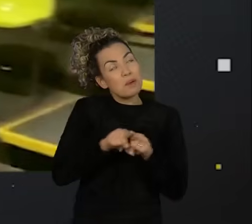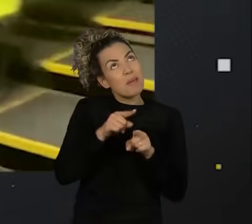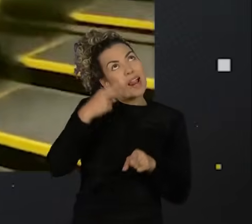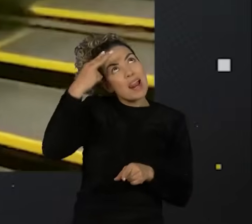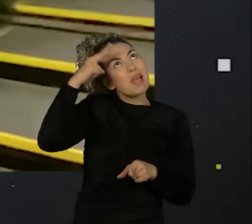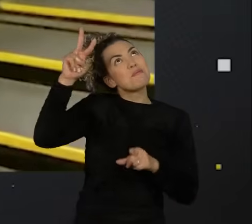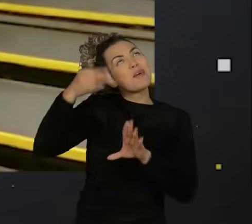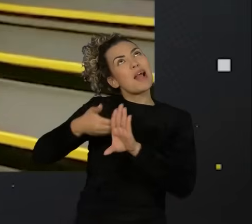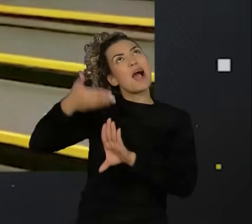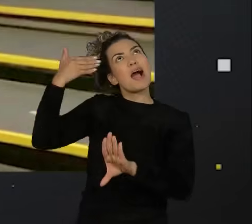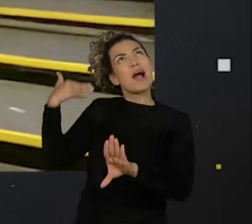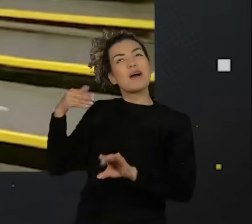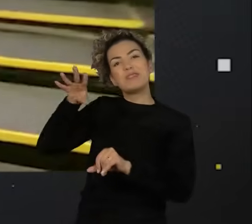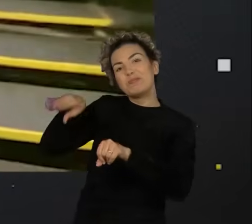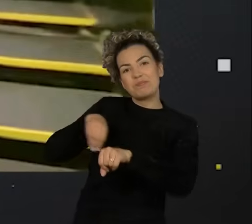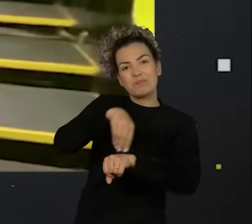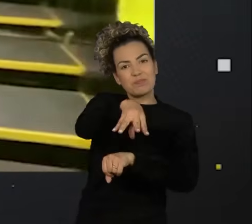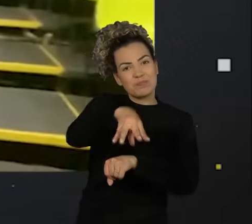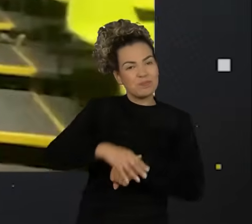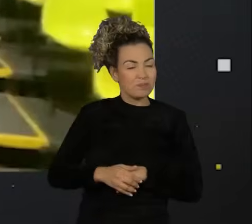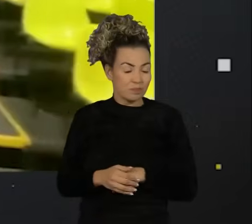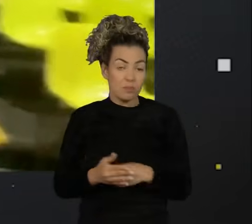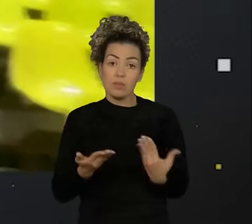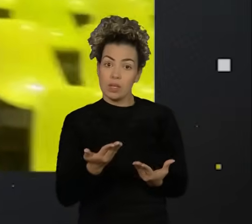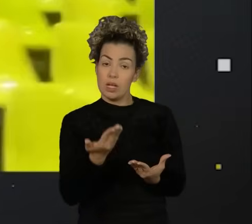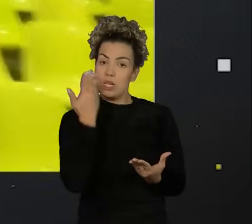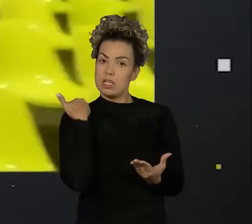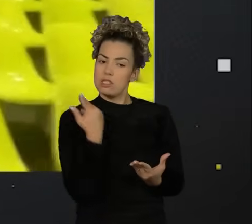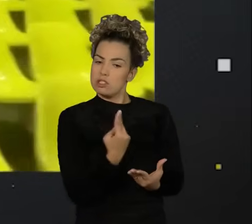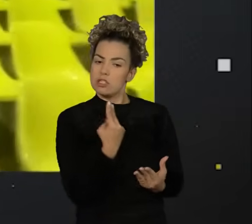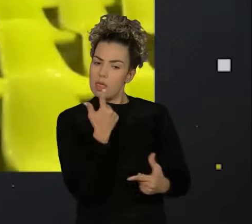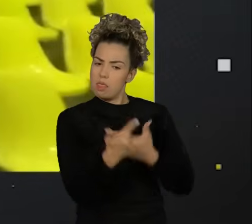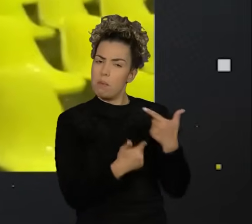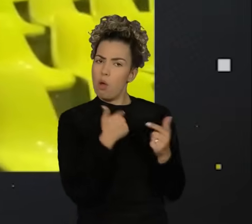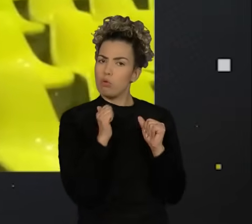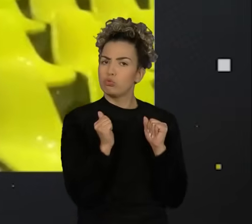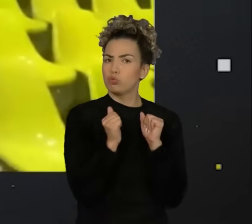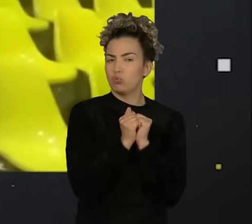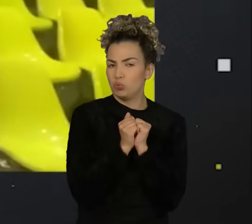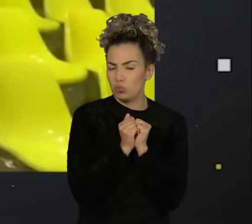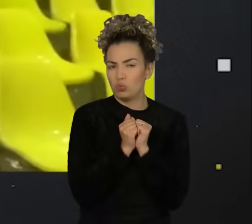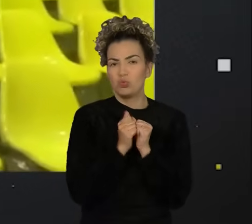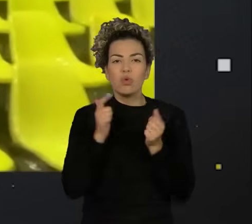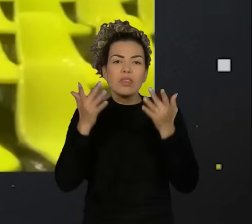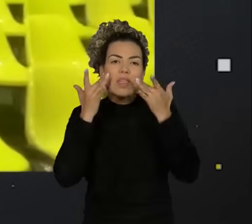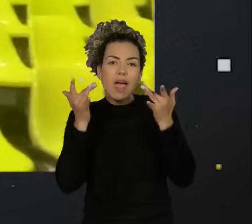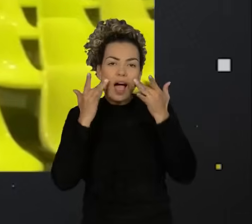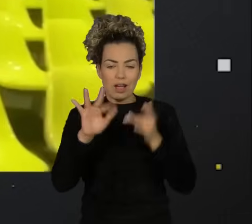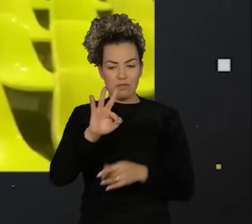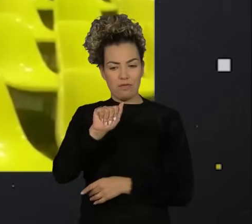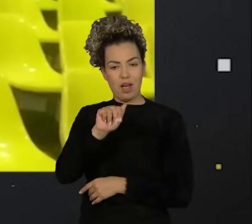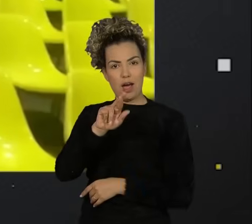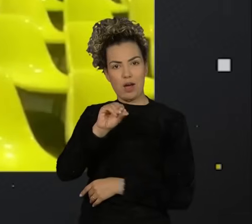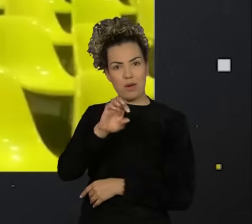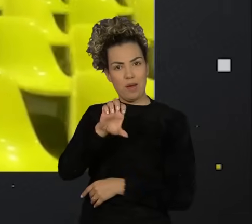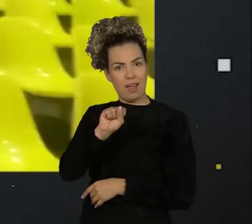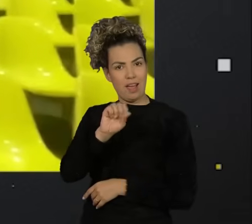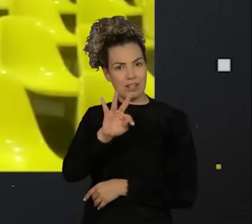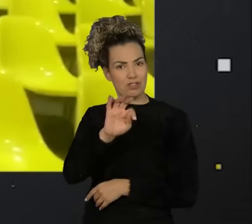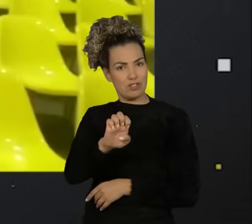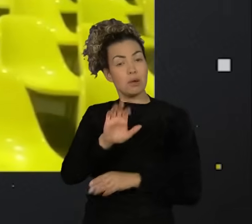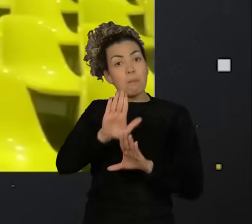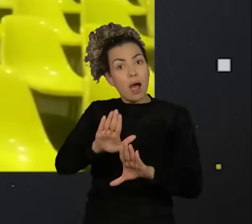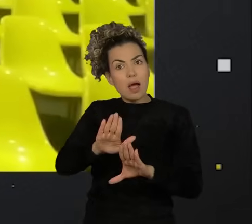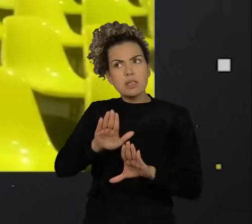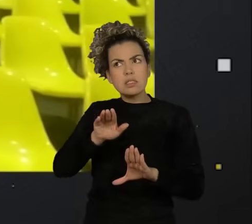lembranças. A gente foi parceiro na companhia pessoal do Faroeste em processos criativos bem intensos,